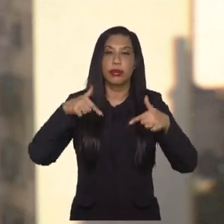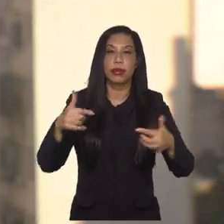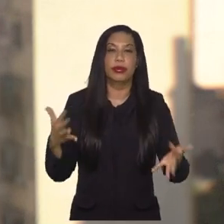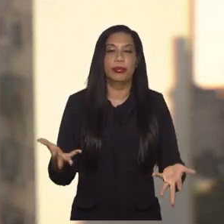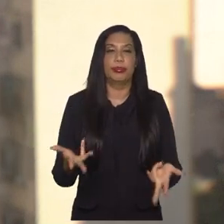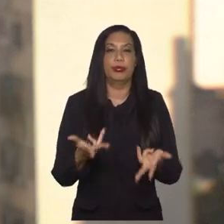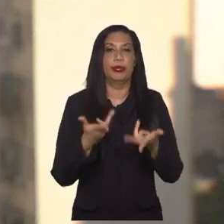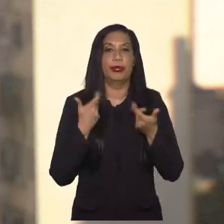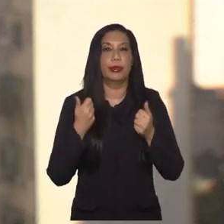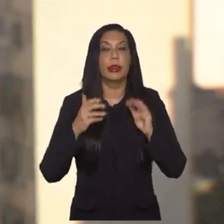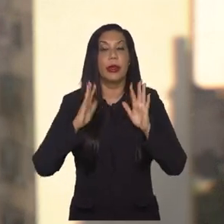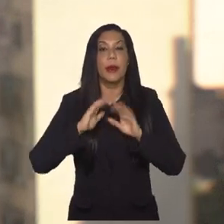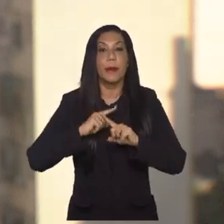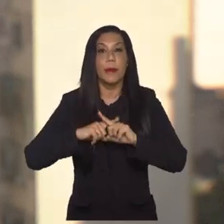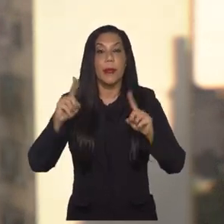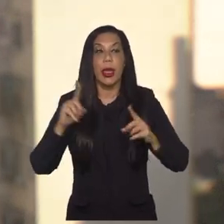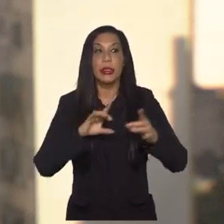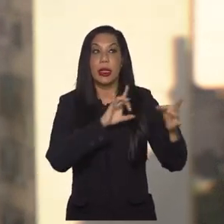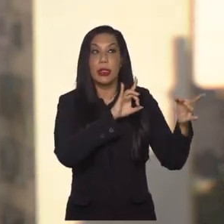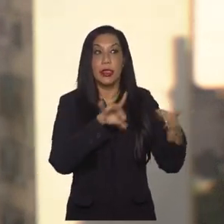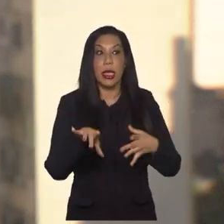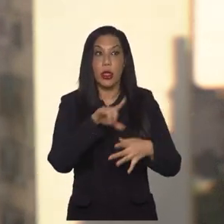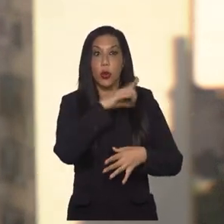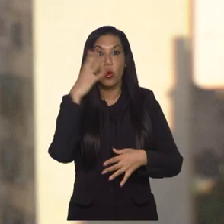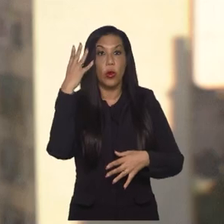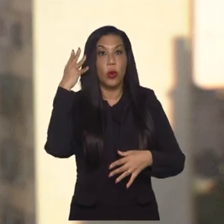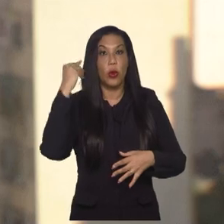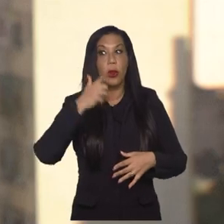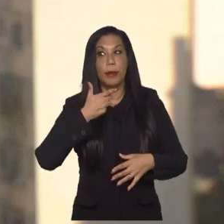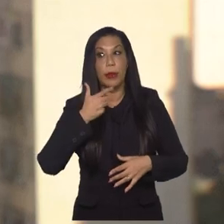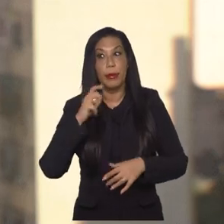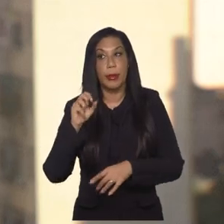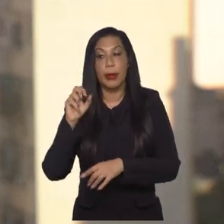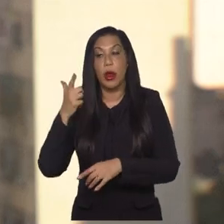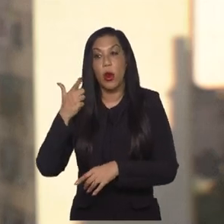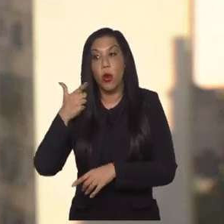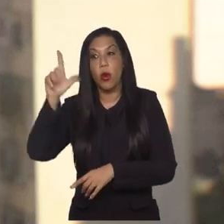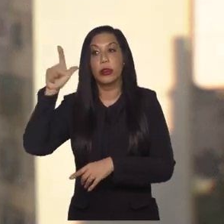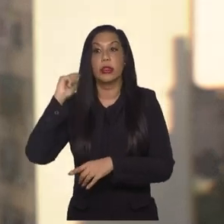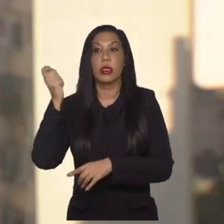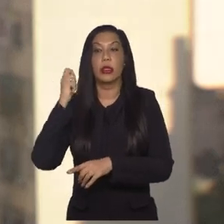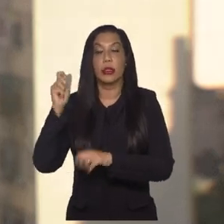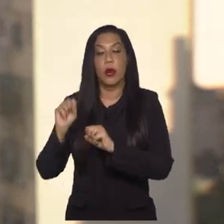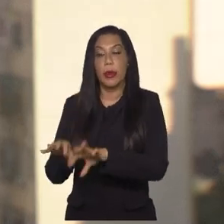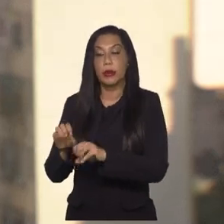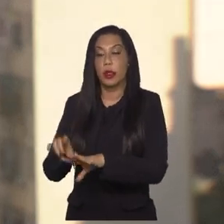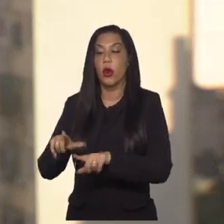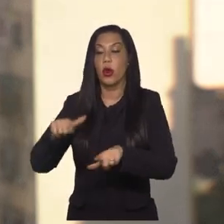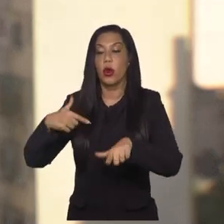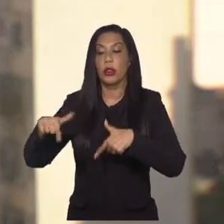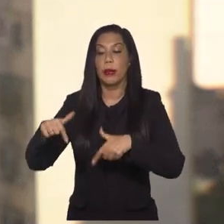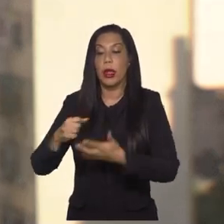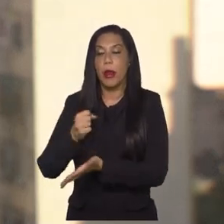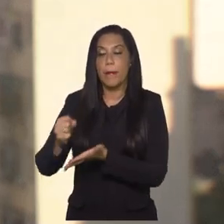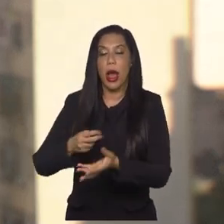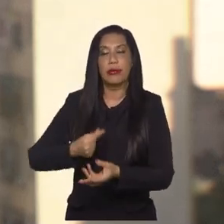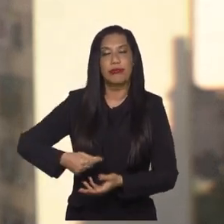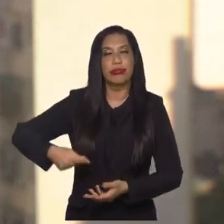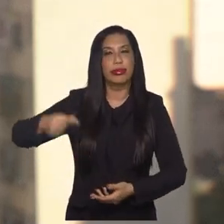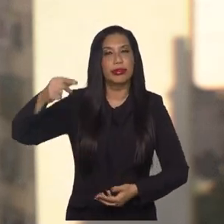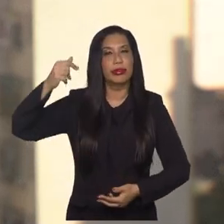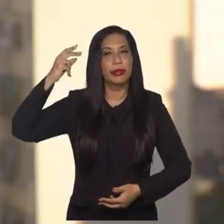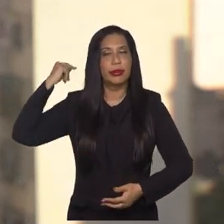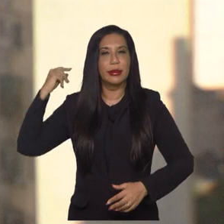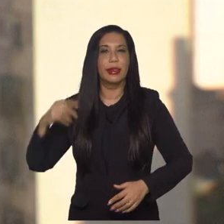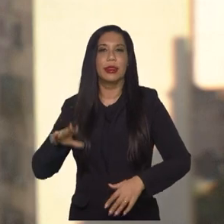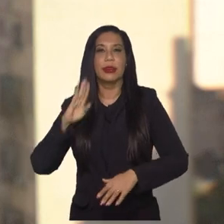seleção da Holanda e ela deixa a seleção para uma outra seleção que já vem com um trabalho de base há muito tempo, que tem uma